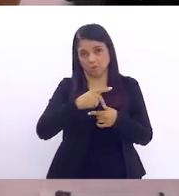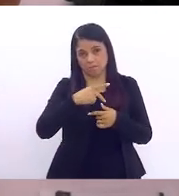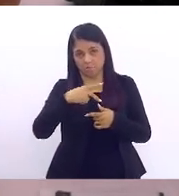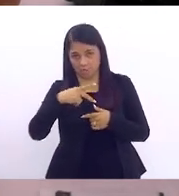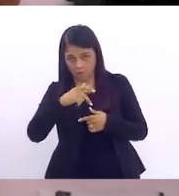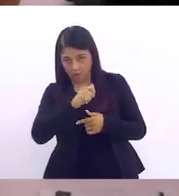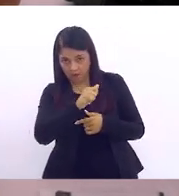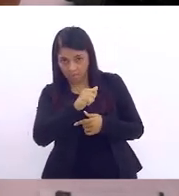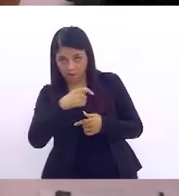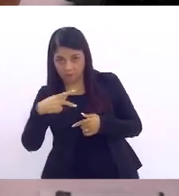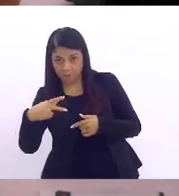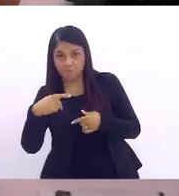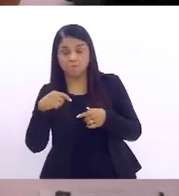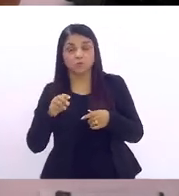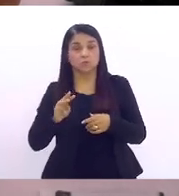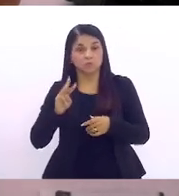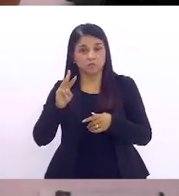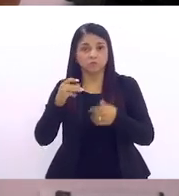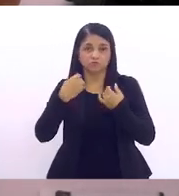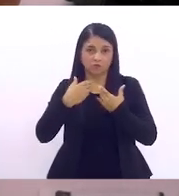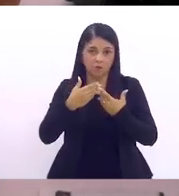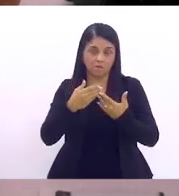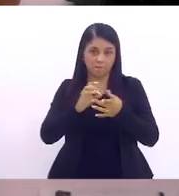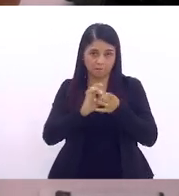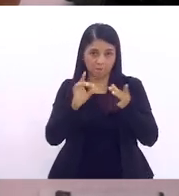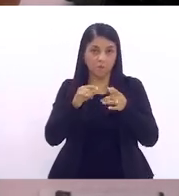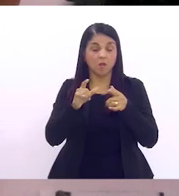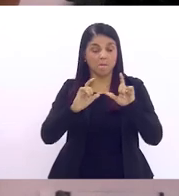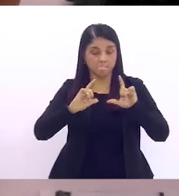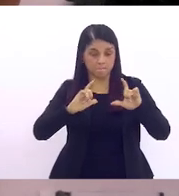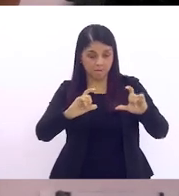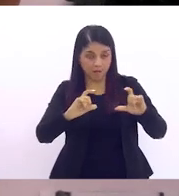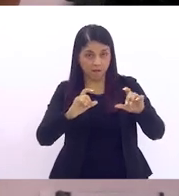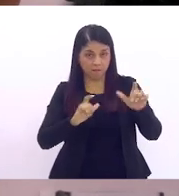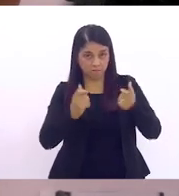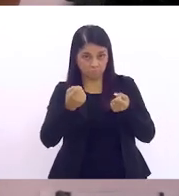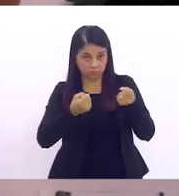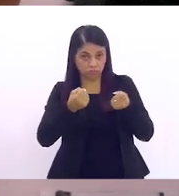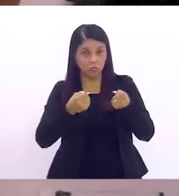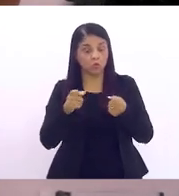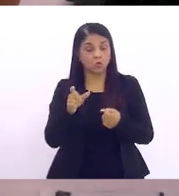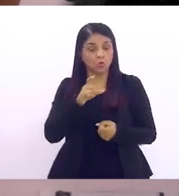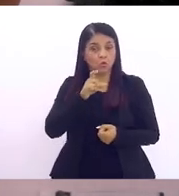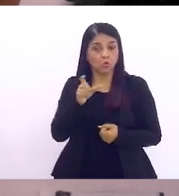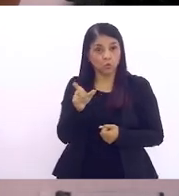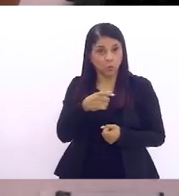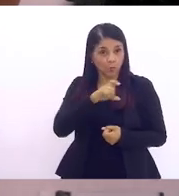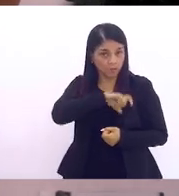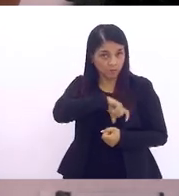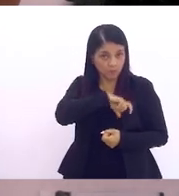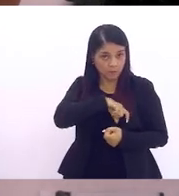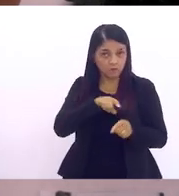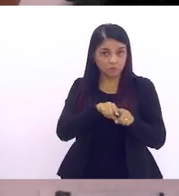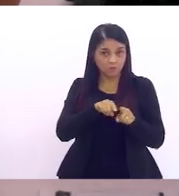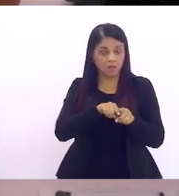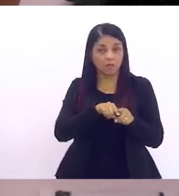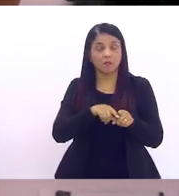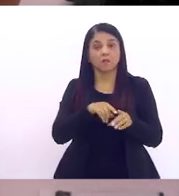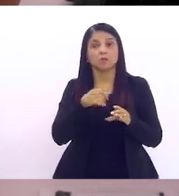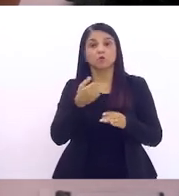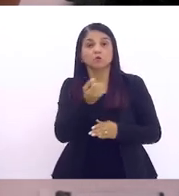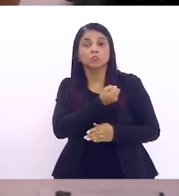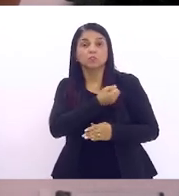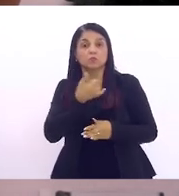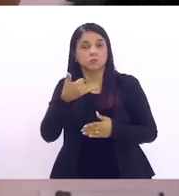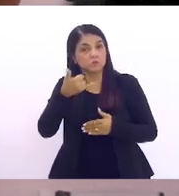site você precisa informar a sua placa o seu renov se e um celular a partir desse momento